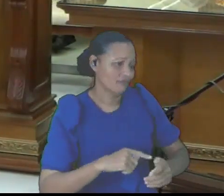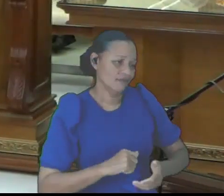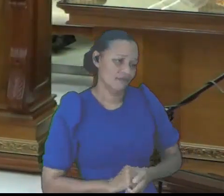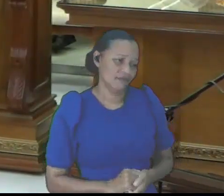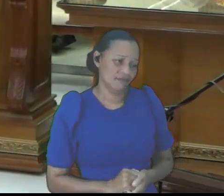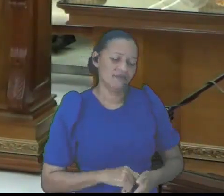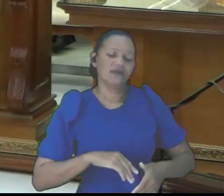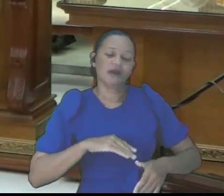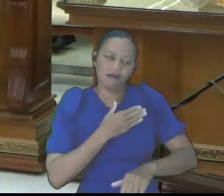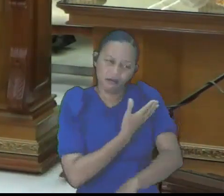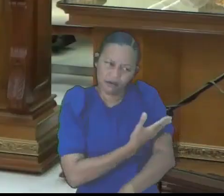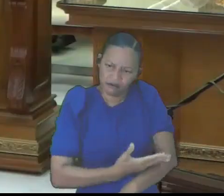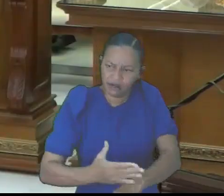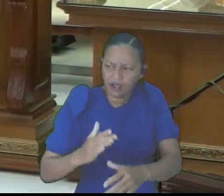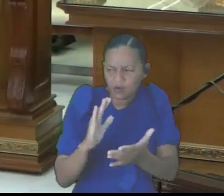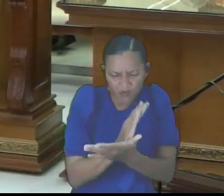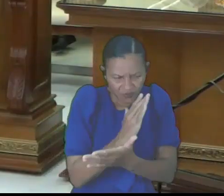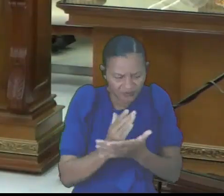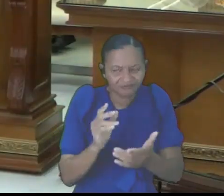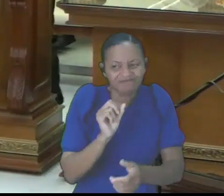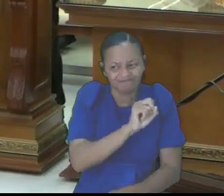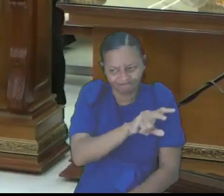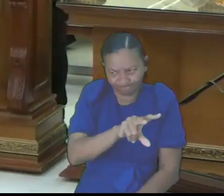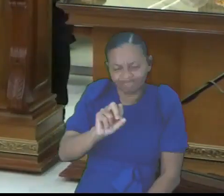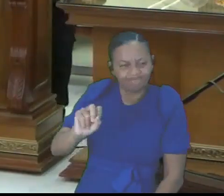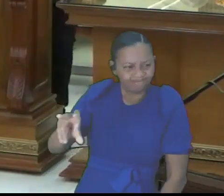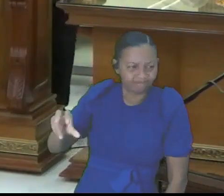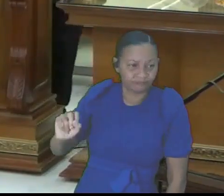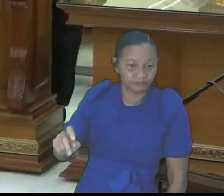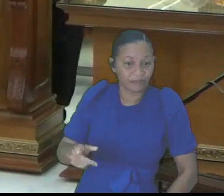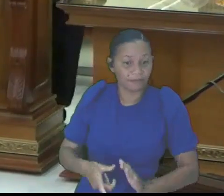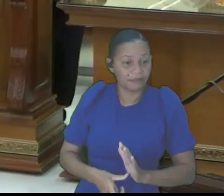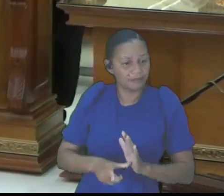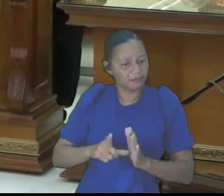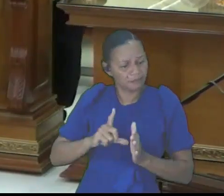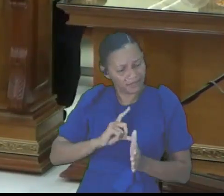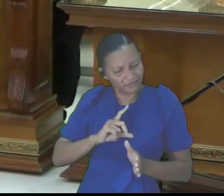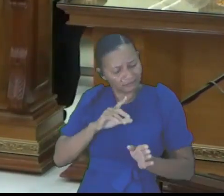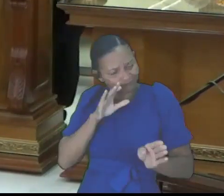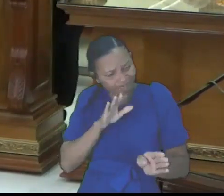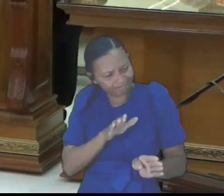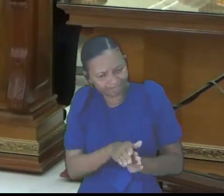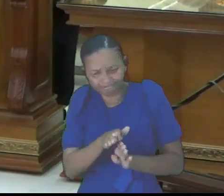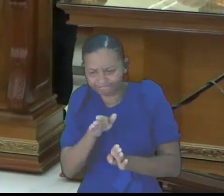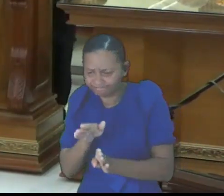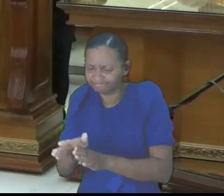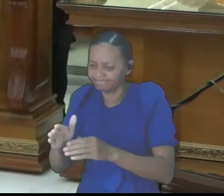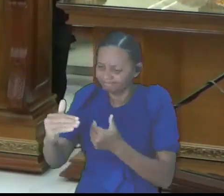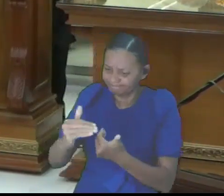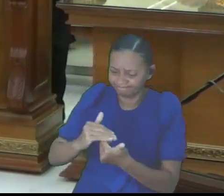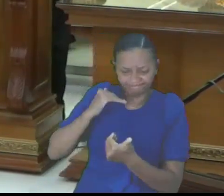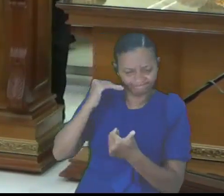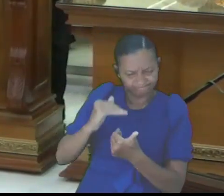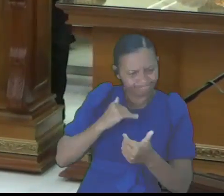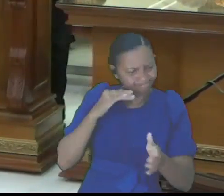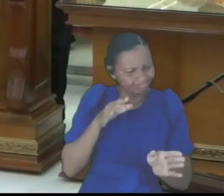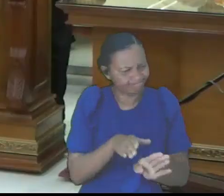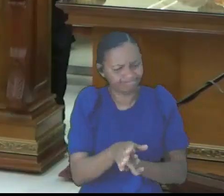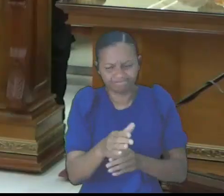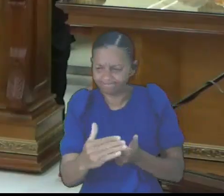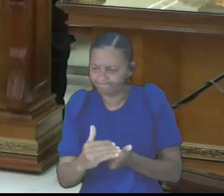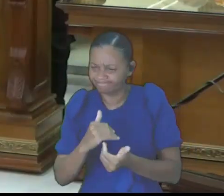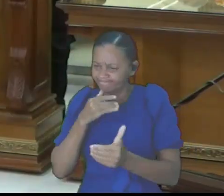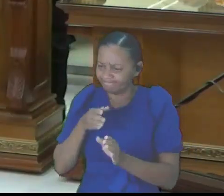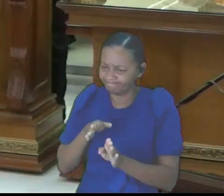como é costume de alguns, antes admoestando-nos uns aos outros, e